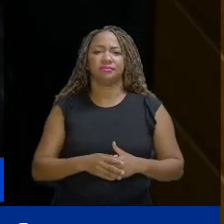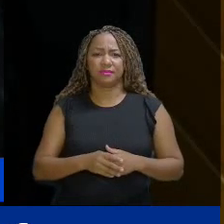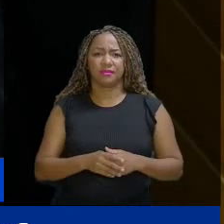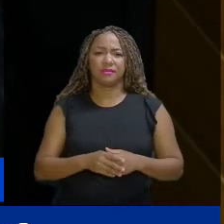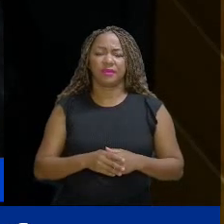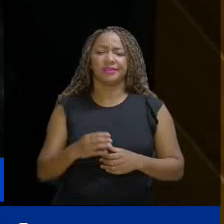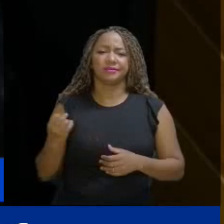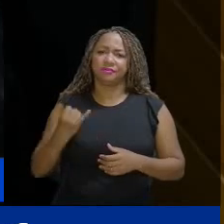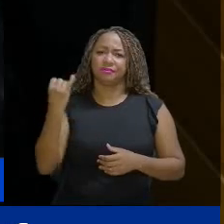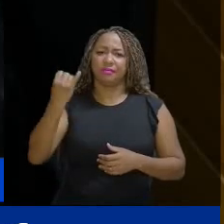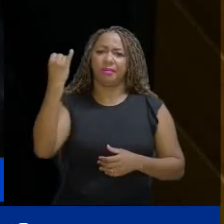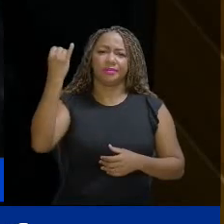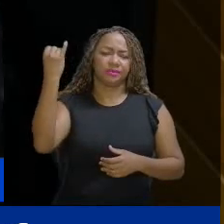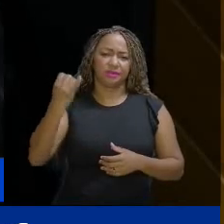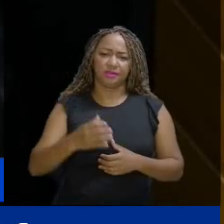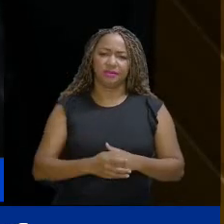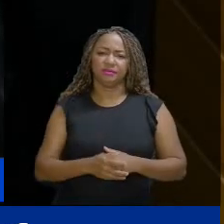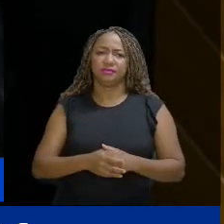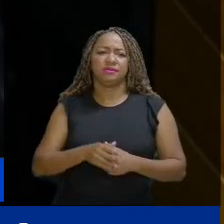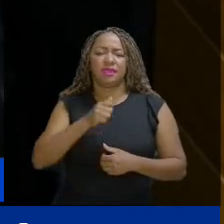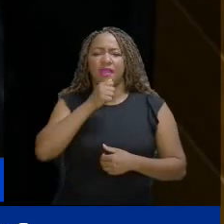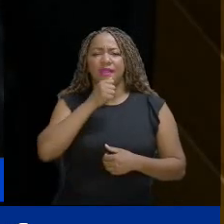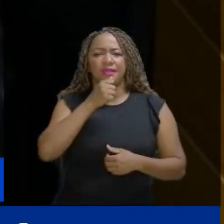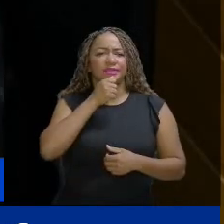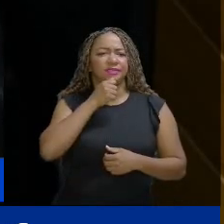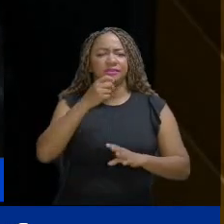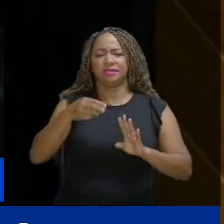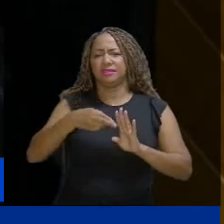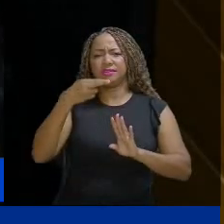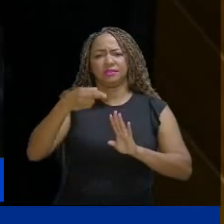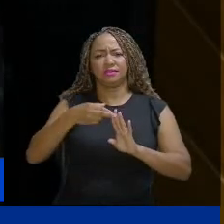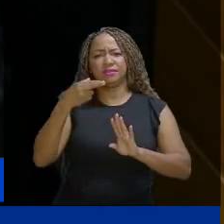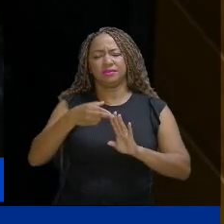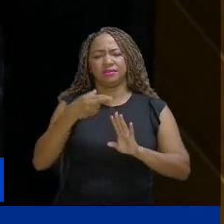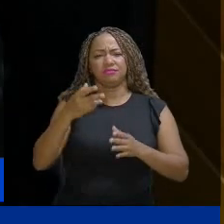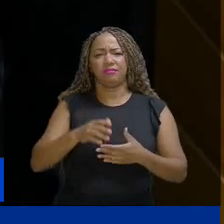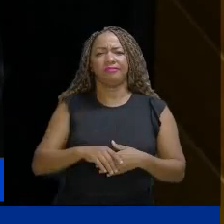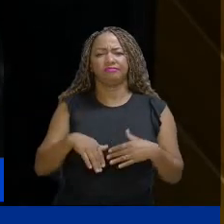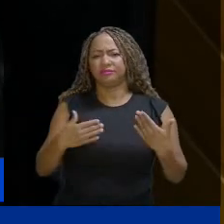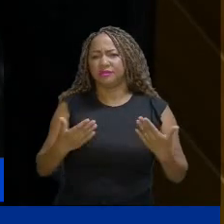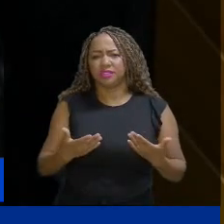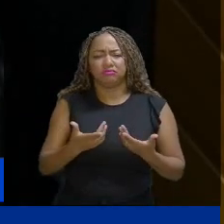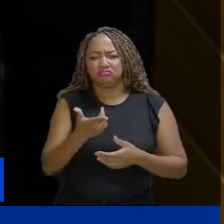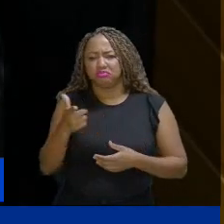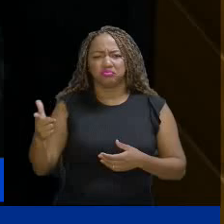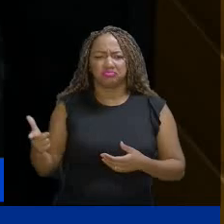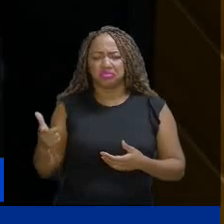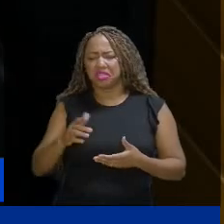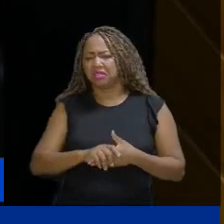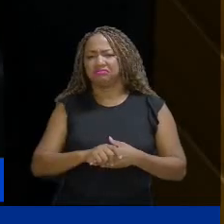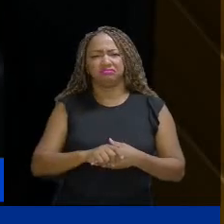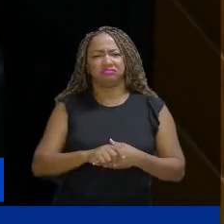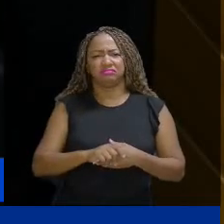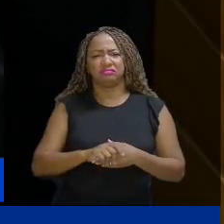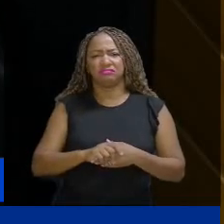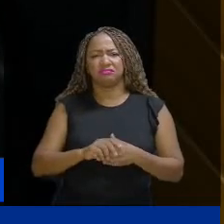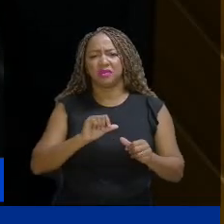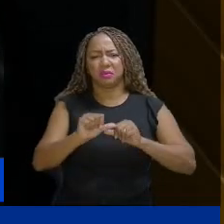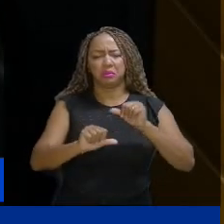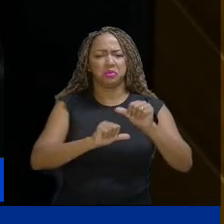Isso é muito relevante. Não estava em vigor as resoluções já revogadas. Então, não tem nenhum reparo no voto